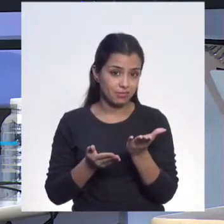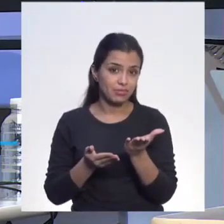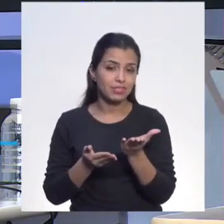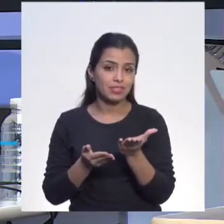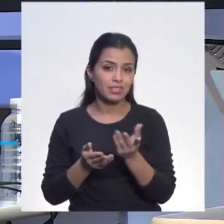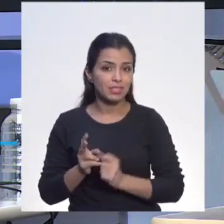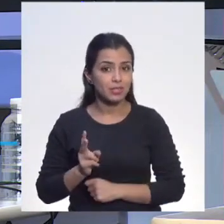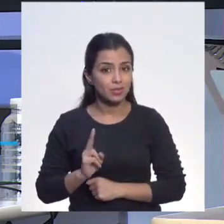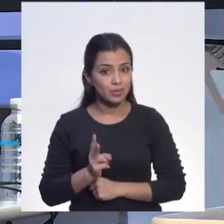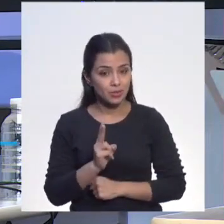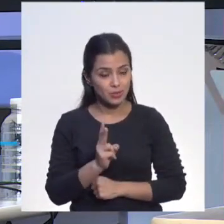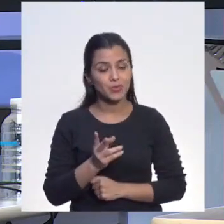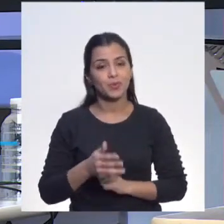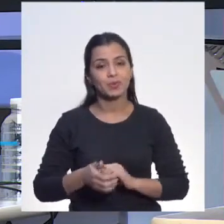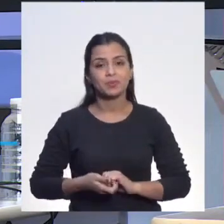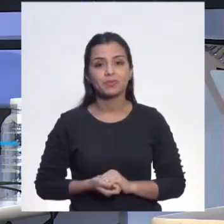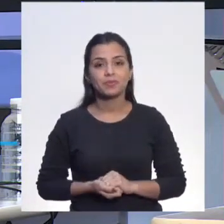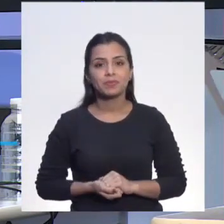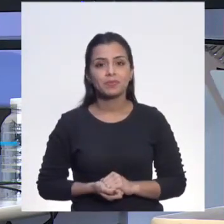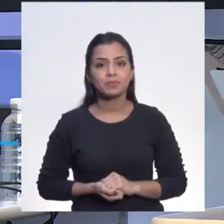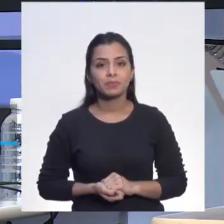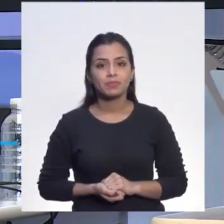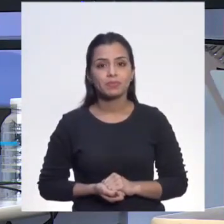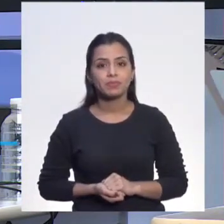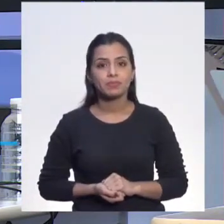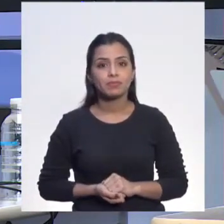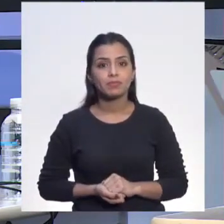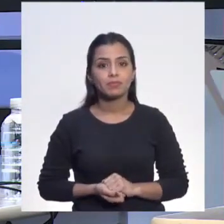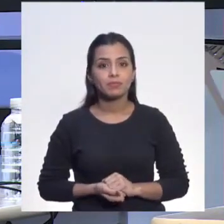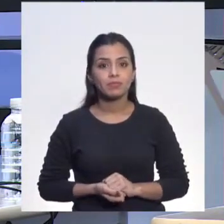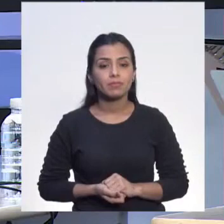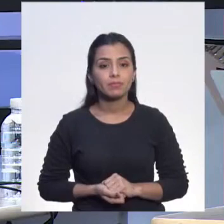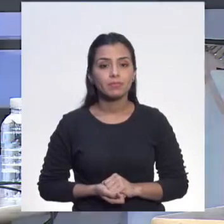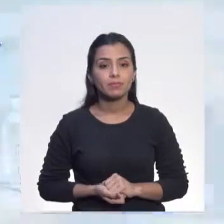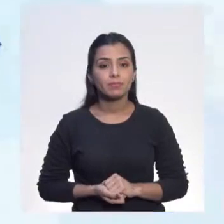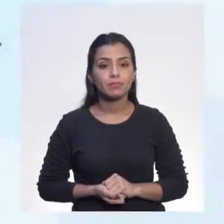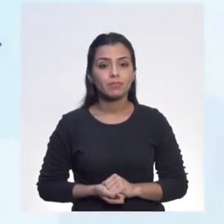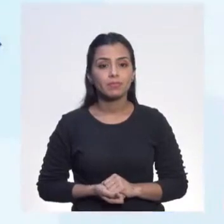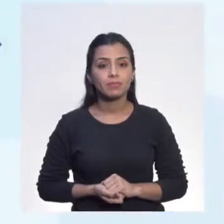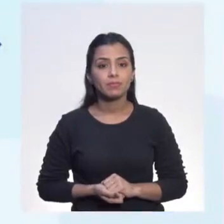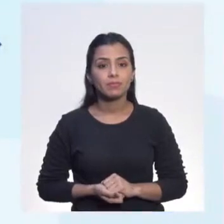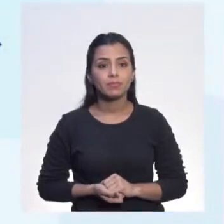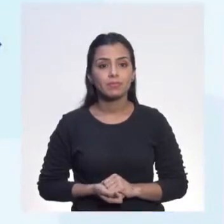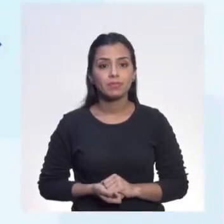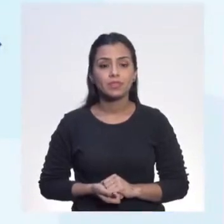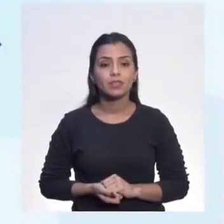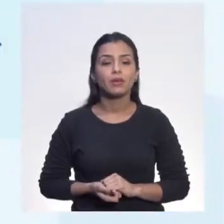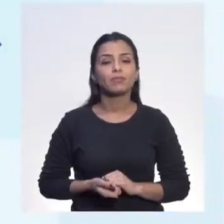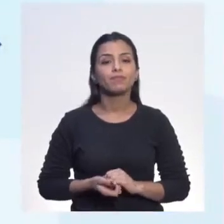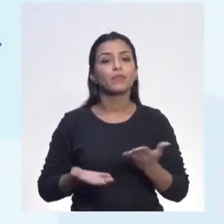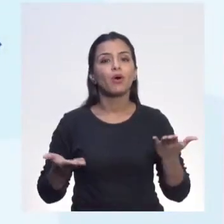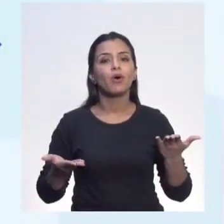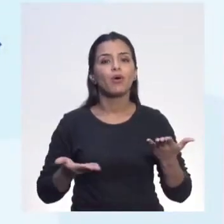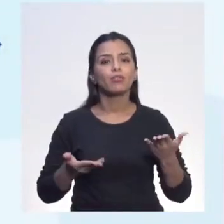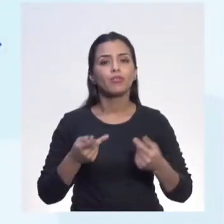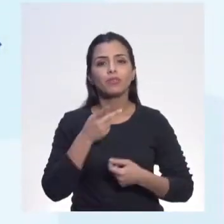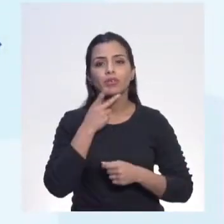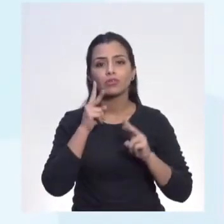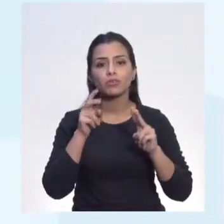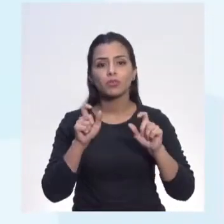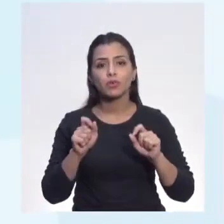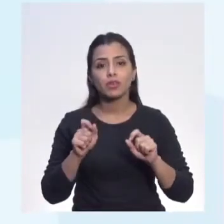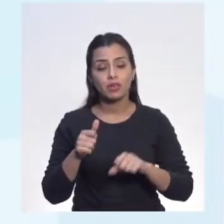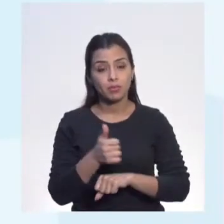esta habilidade. Quais são os objetos de conhecimento que nós iremos trabalhar na aula de hoje? Profissionais e profissões da área